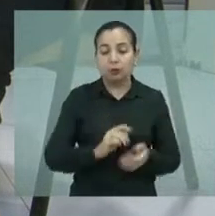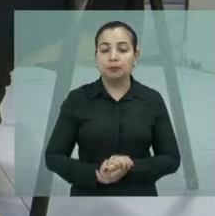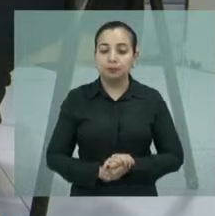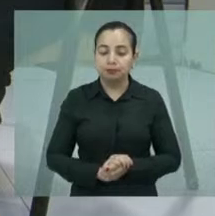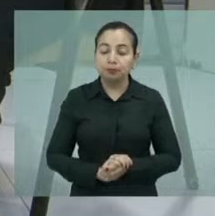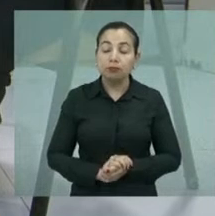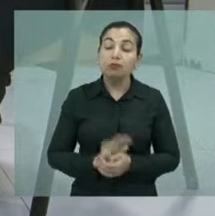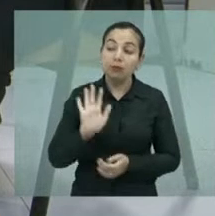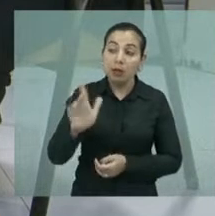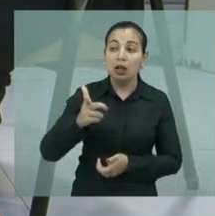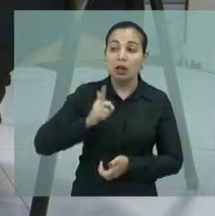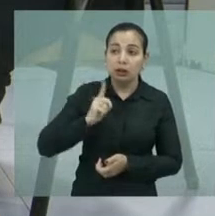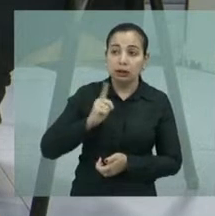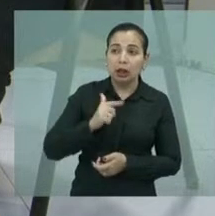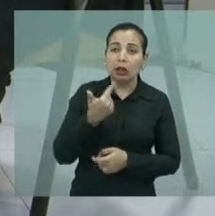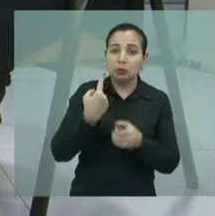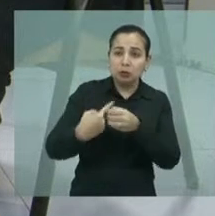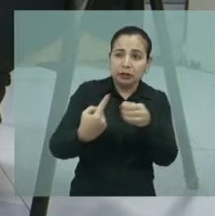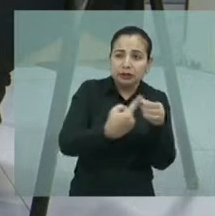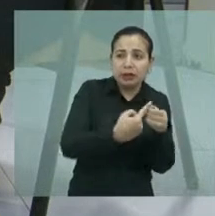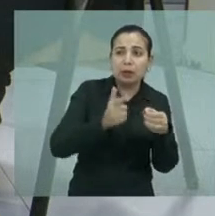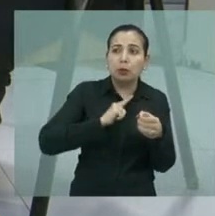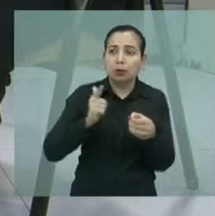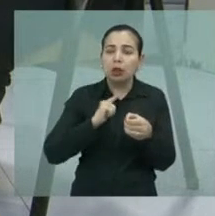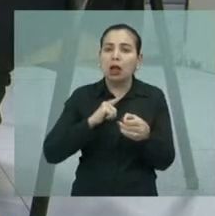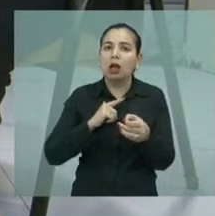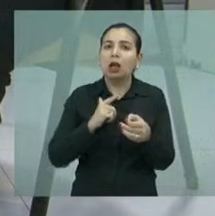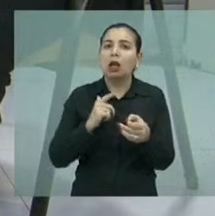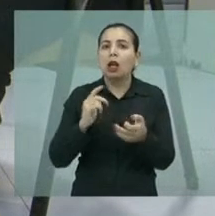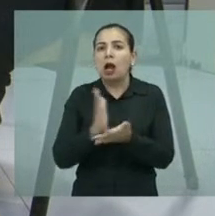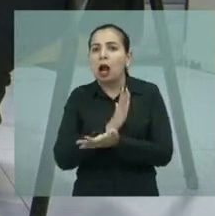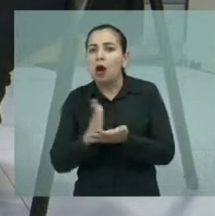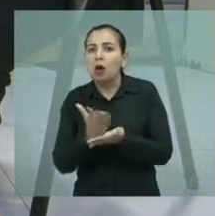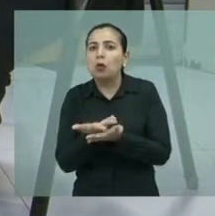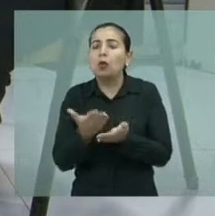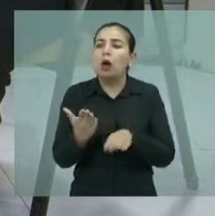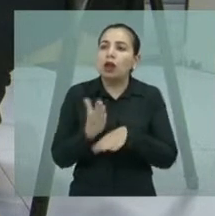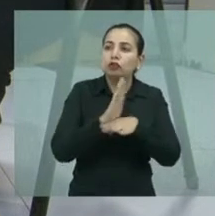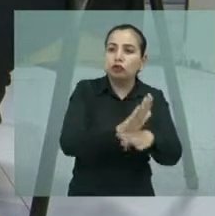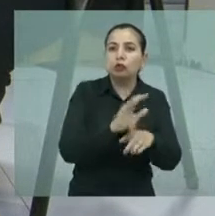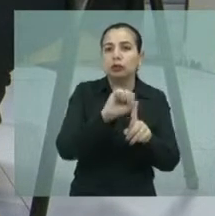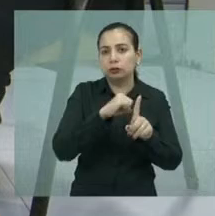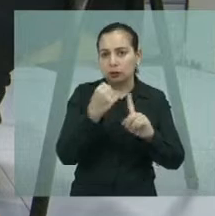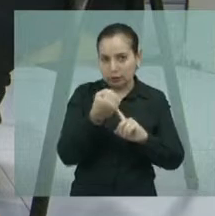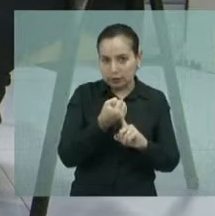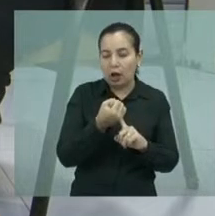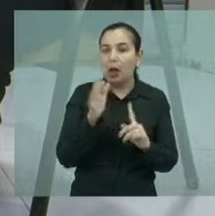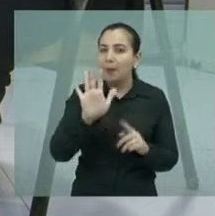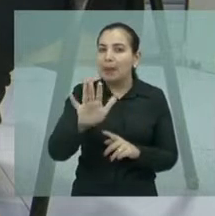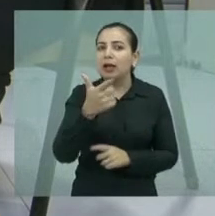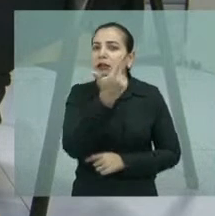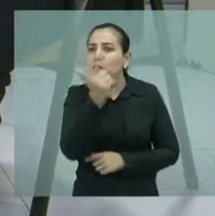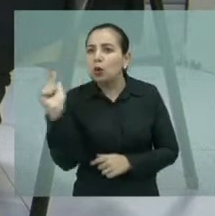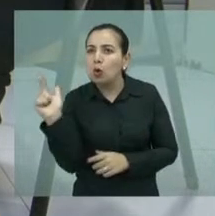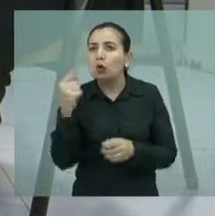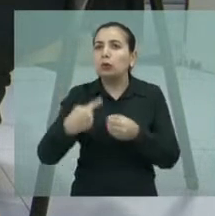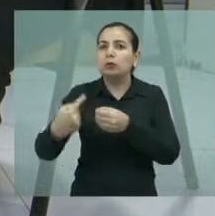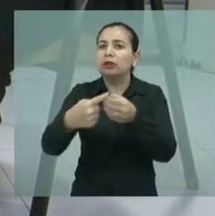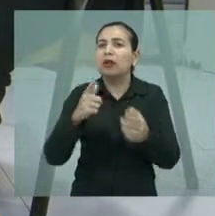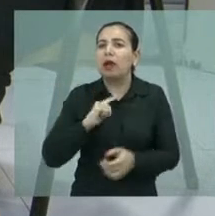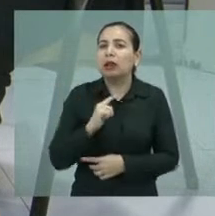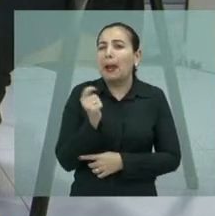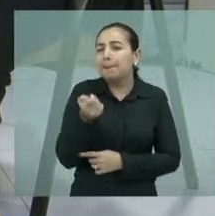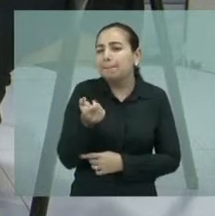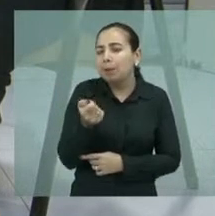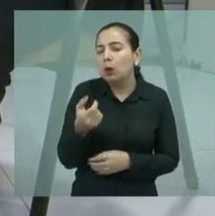menos, têm uma certa atividade, assim, amparo social, mas muitos municípios têm pouco. Como é que isso pode